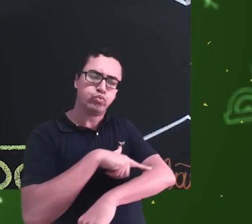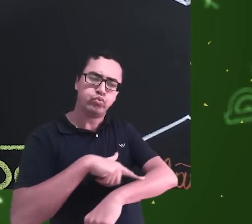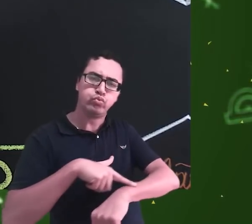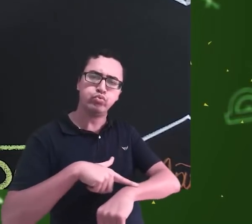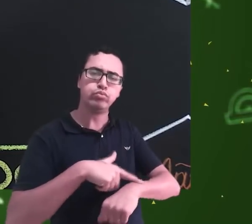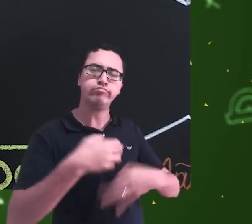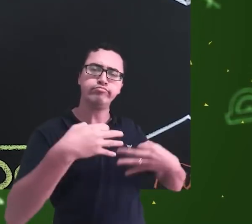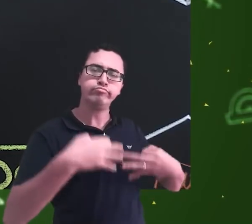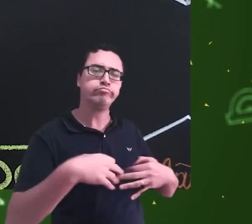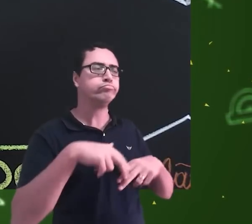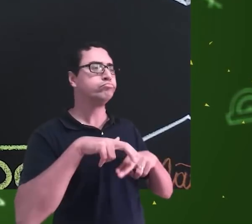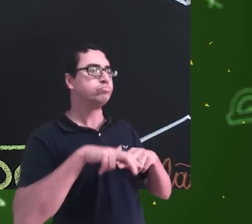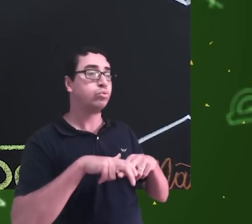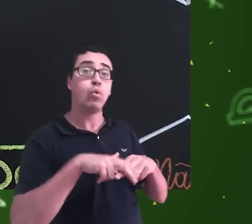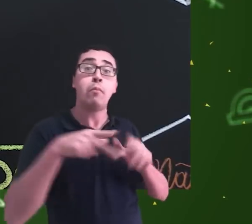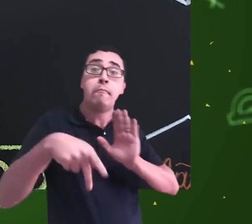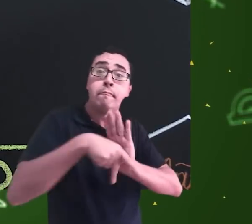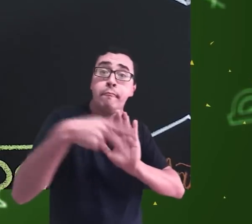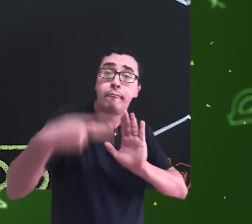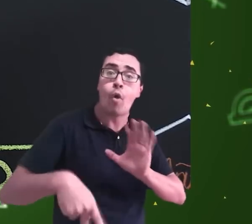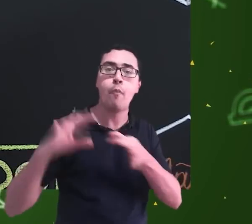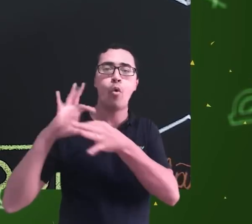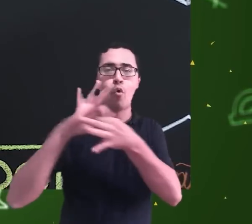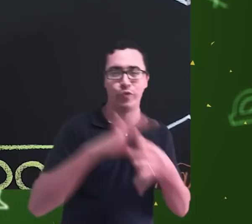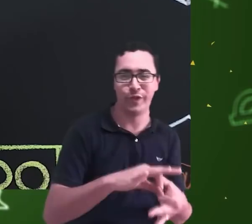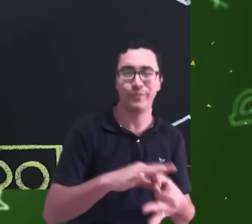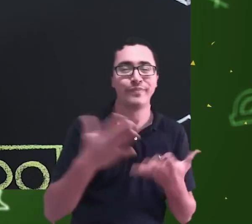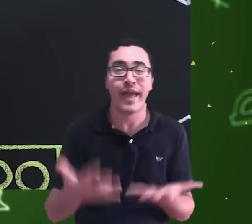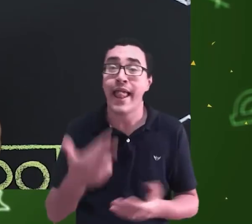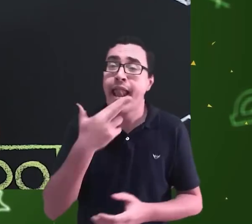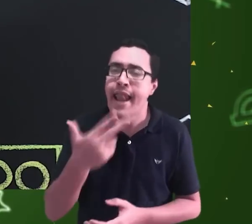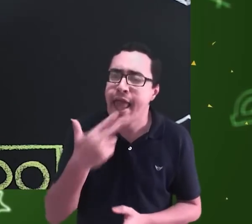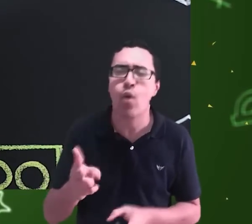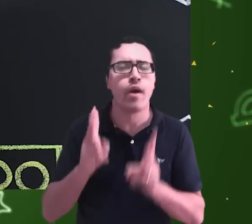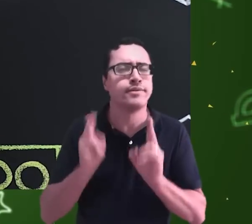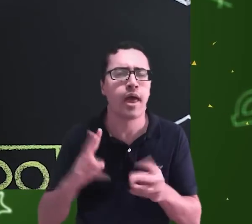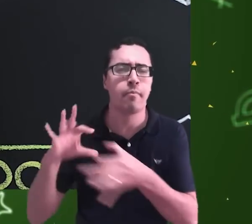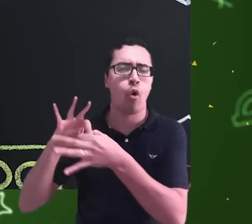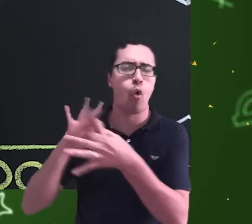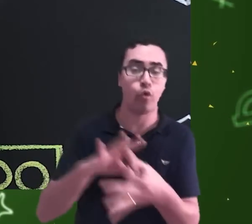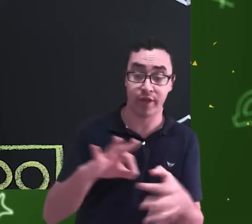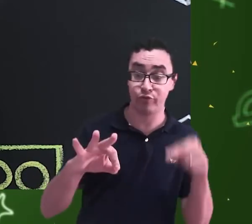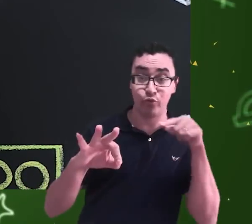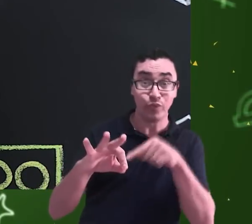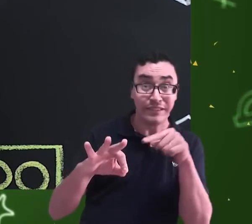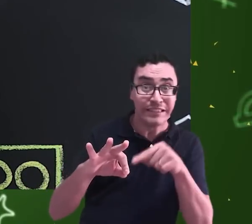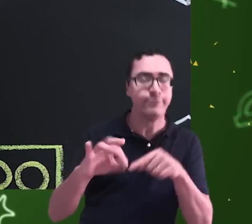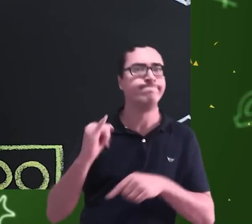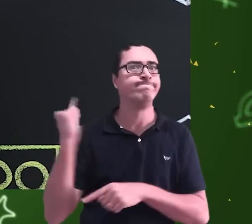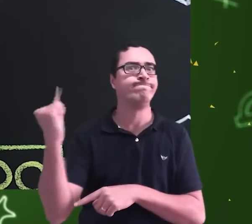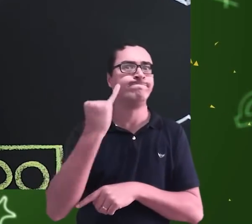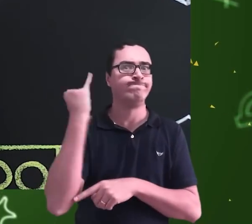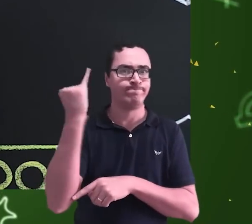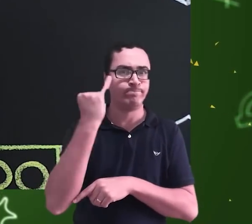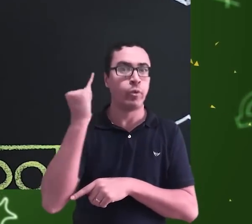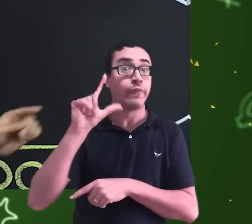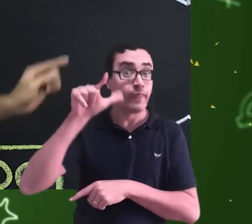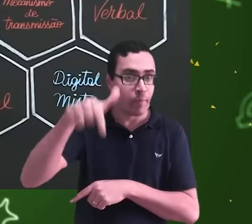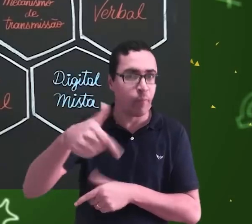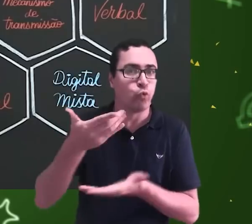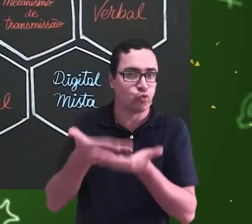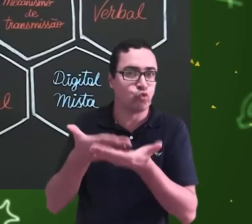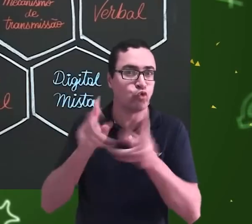um contexto. E a língua está sempre voltada para um contexto. Isso é super importante, eu vou voltar a falar disso daqui a